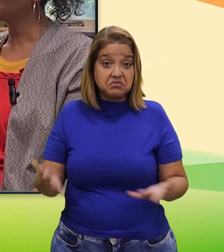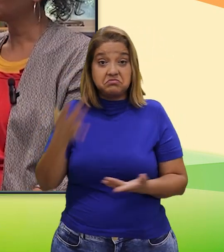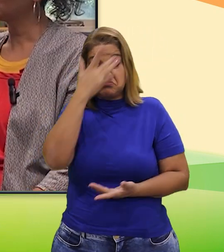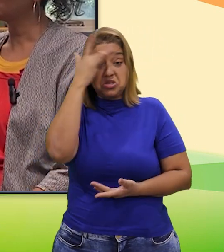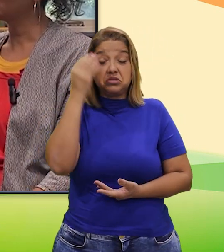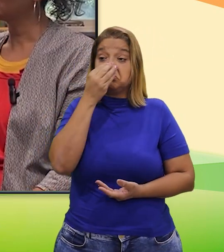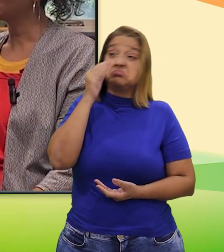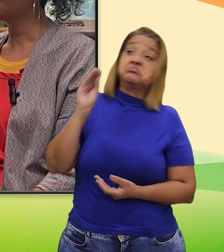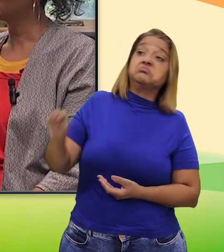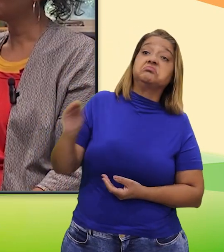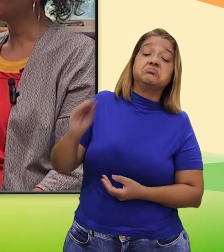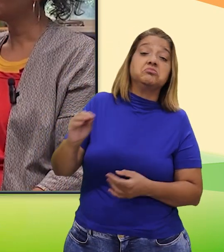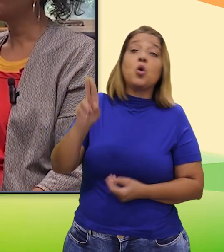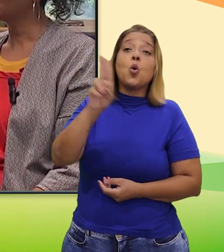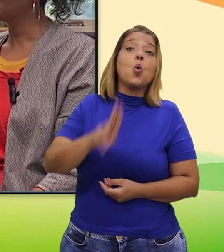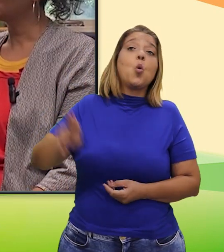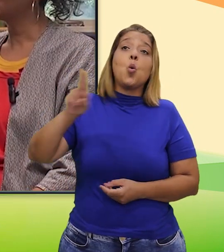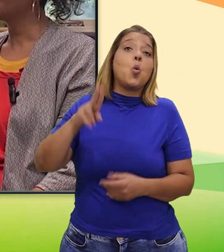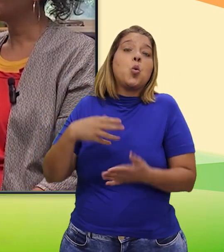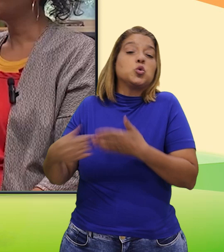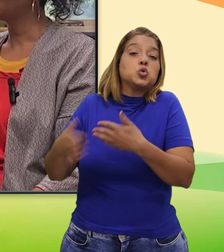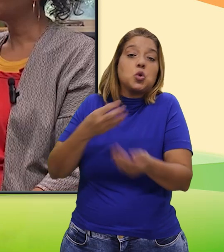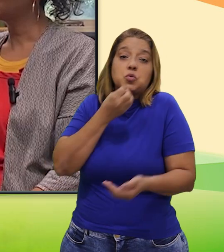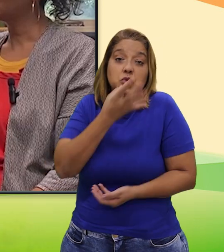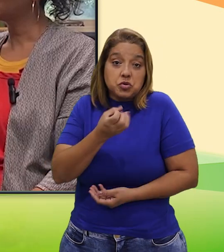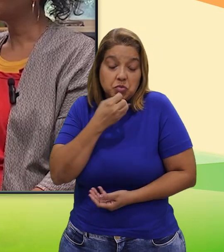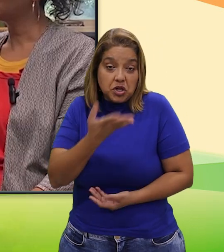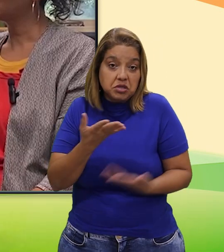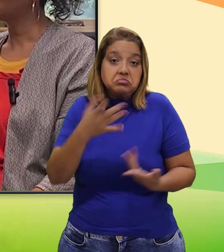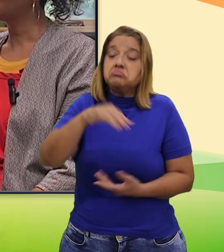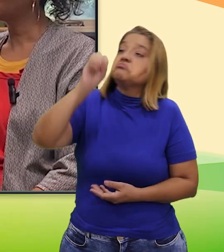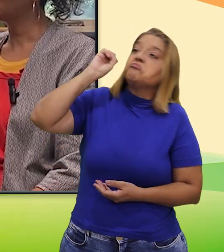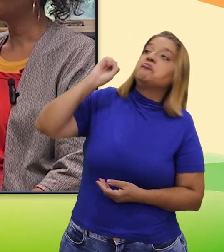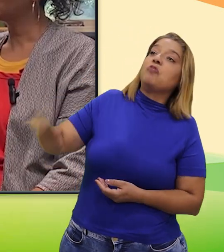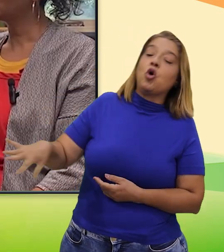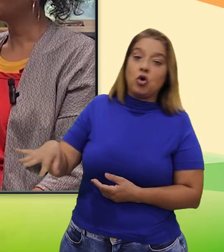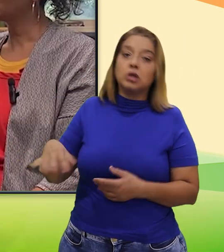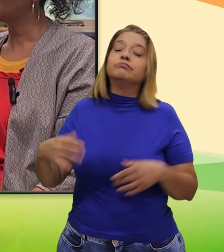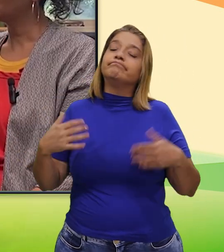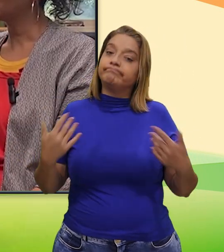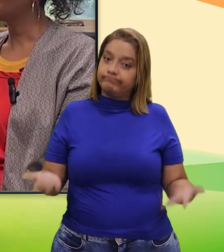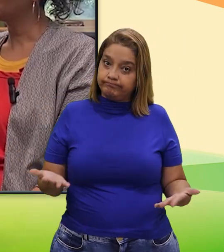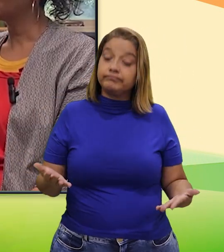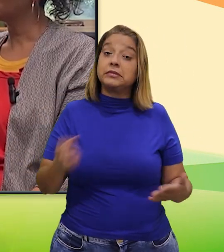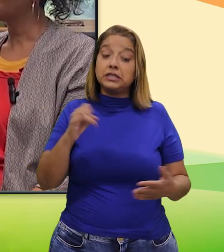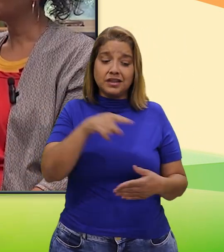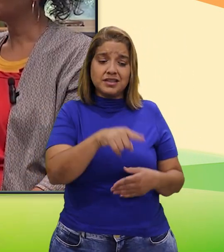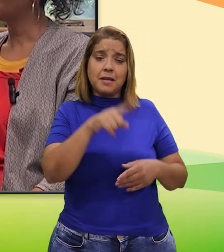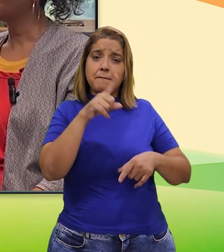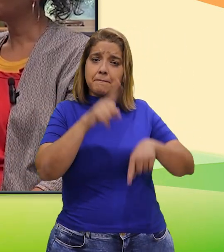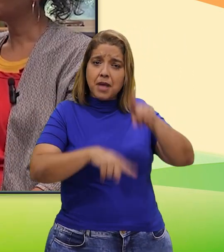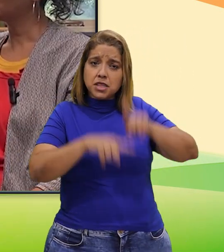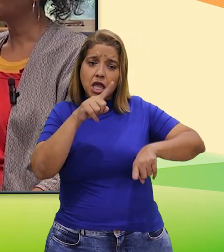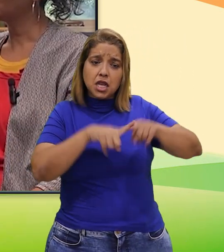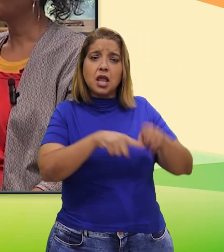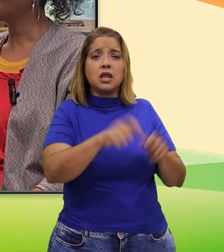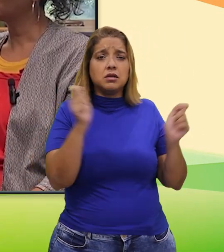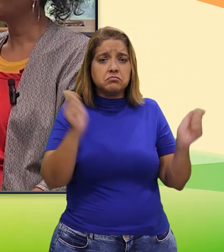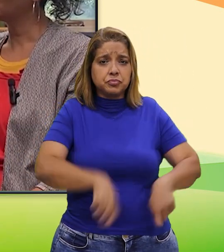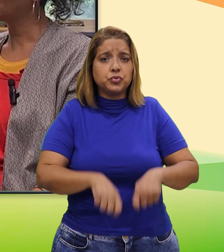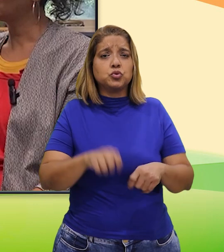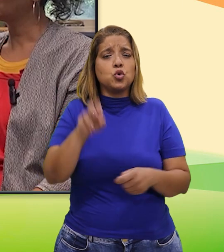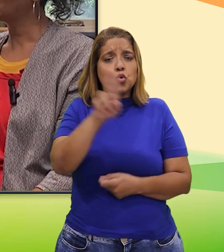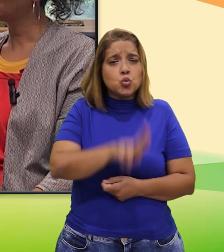no uso, então, que a gente faz indiscriminado de plástico, e ele é lançado no ambiente. Ora, um material que foi feito